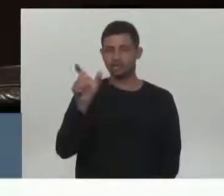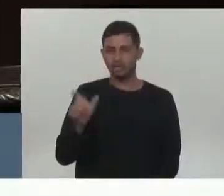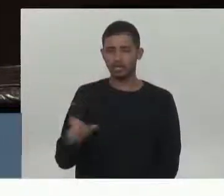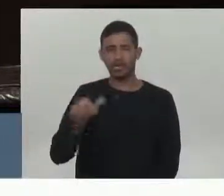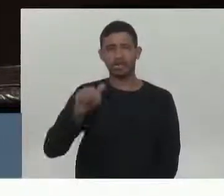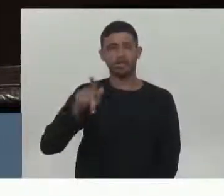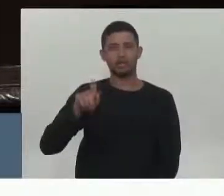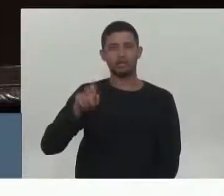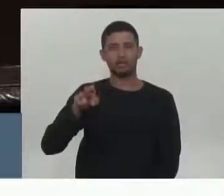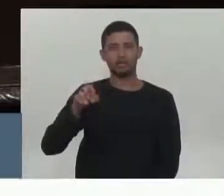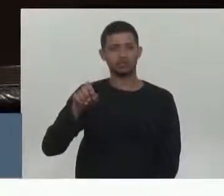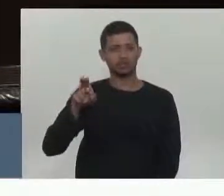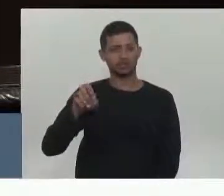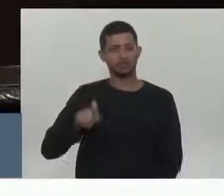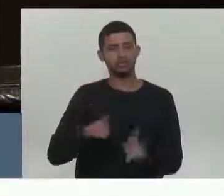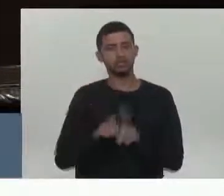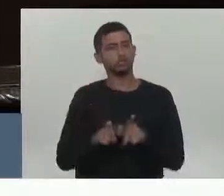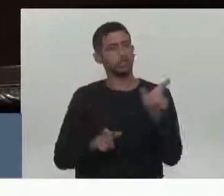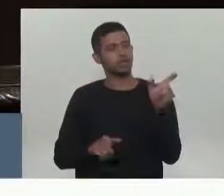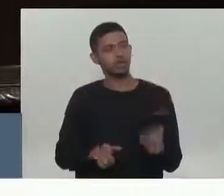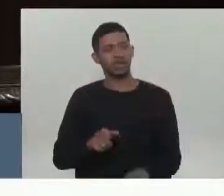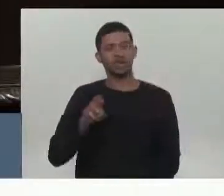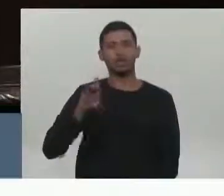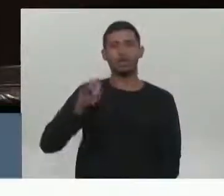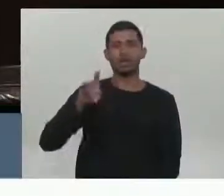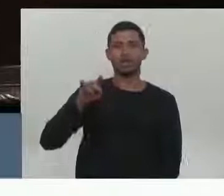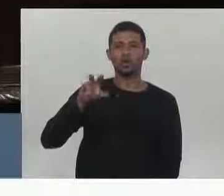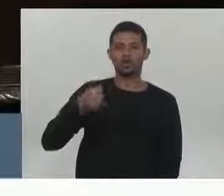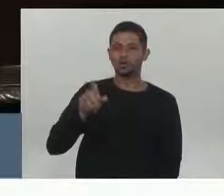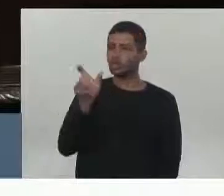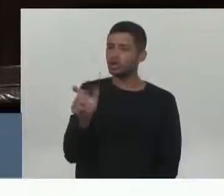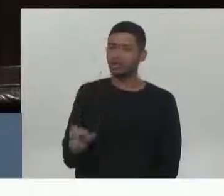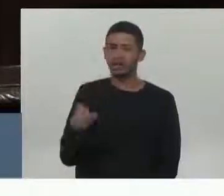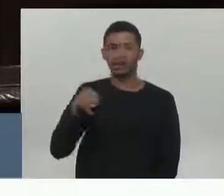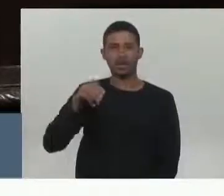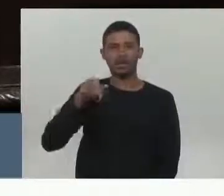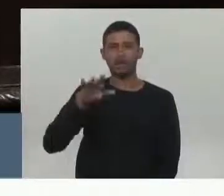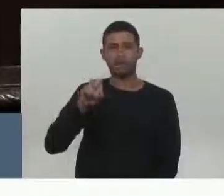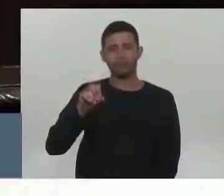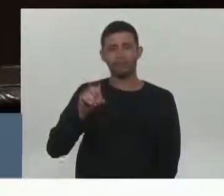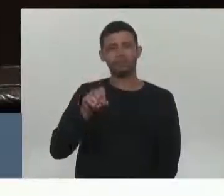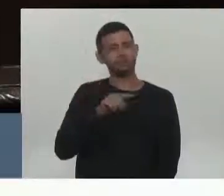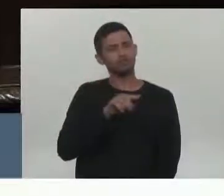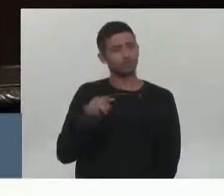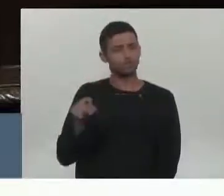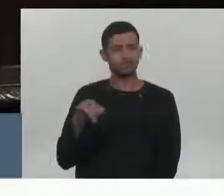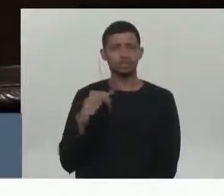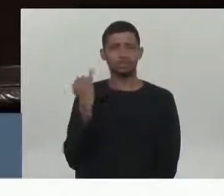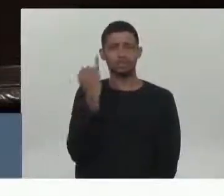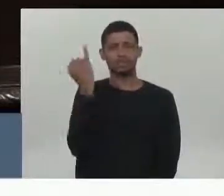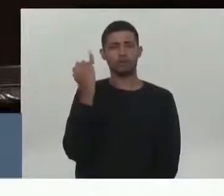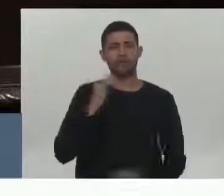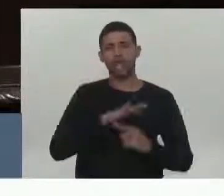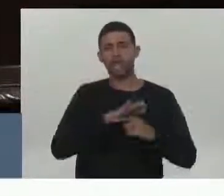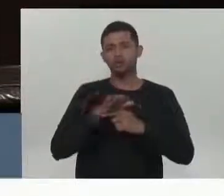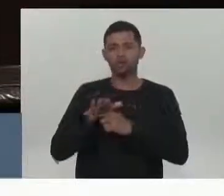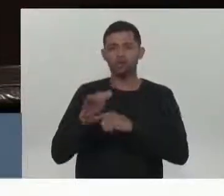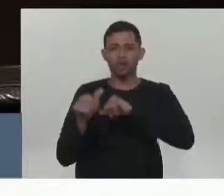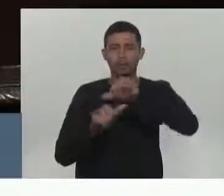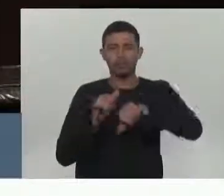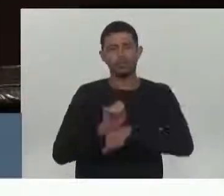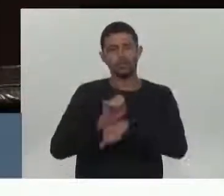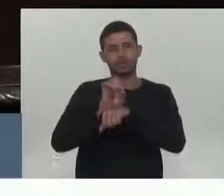Amorim, Márcio Gualberto, deputados que foram fundamentais para a mudança do Estado do Rio de